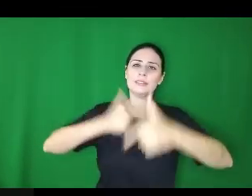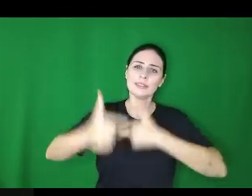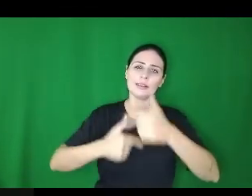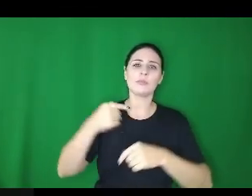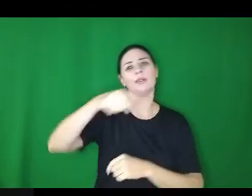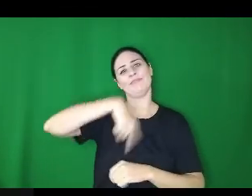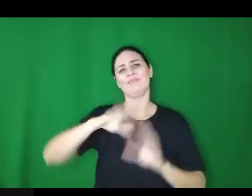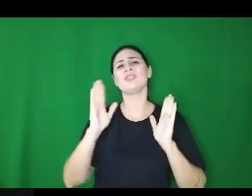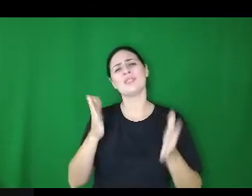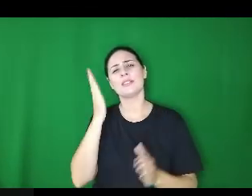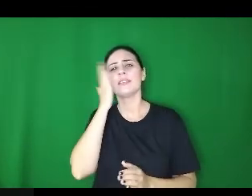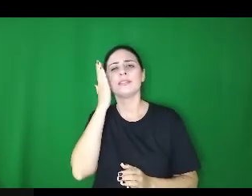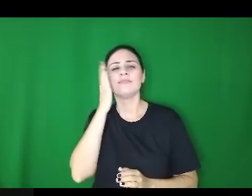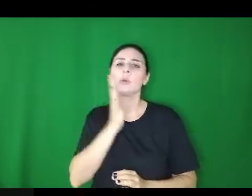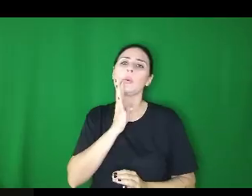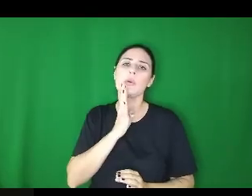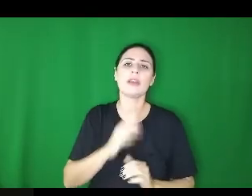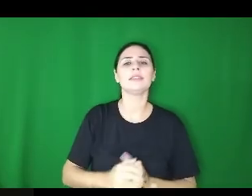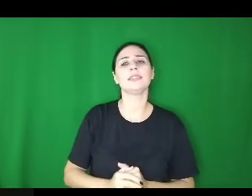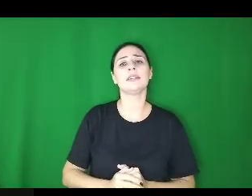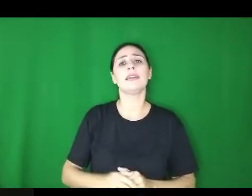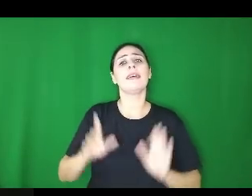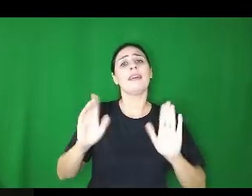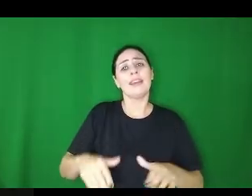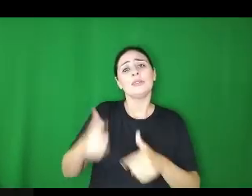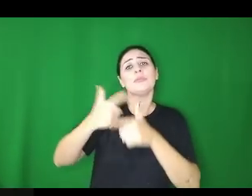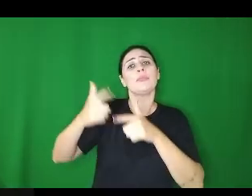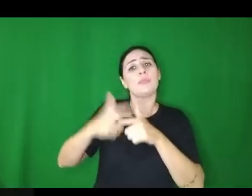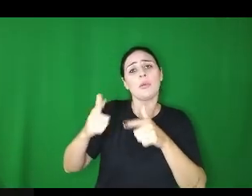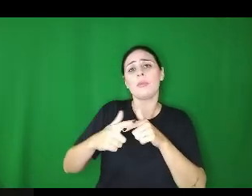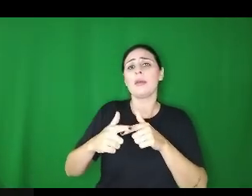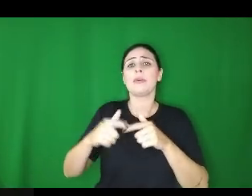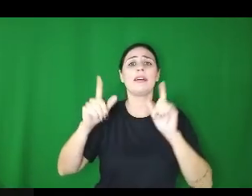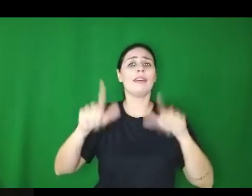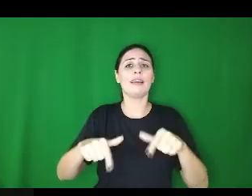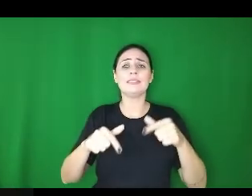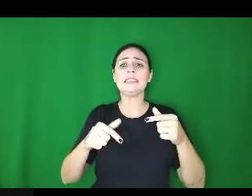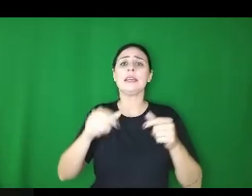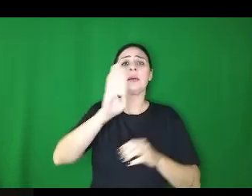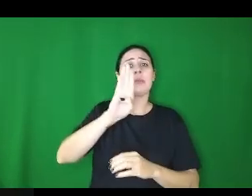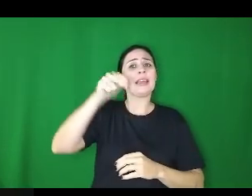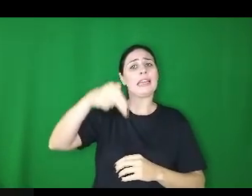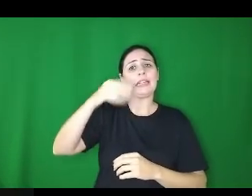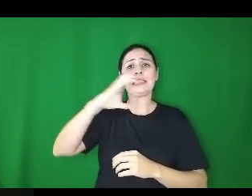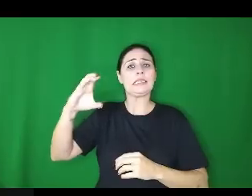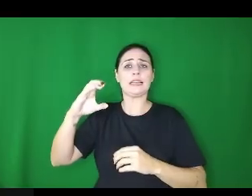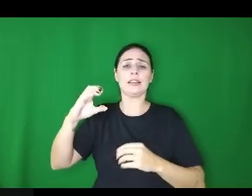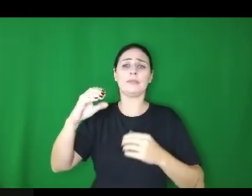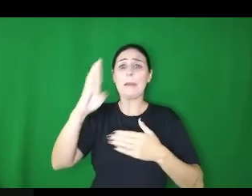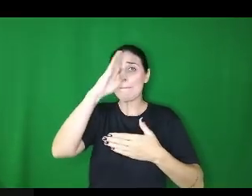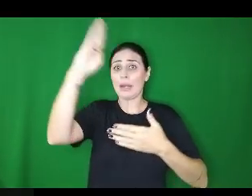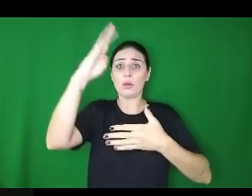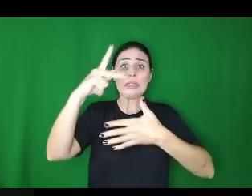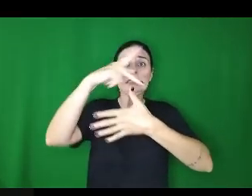No meio do caminho tinha uma pedra imensa, né? Que a gente não conseguiu, e não sei quando que a gente vai conseguir